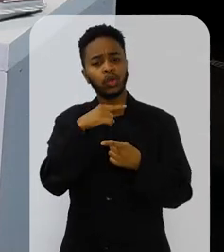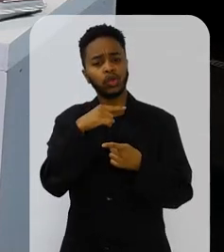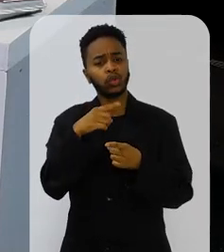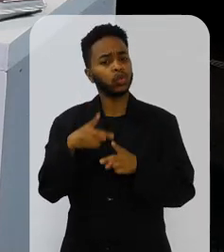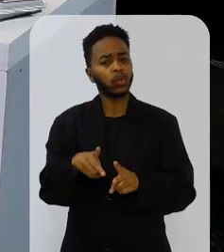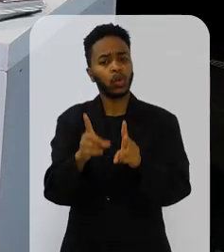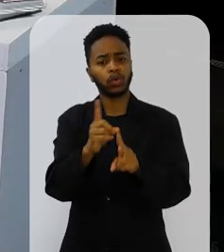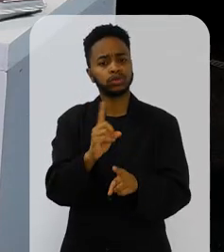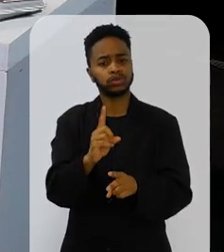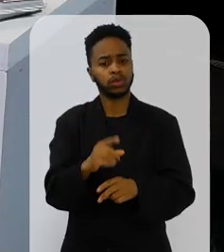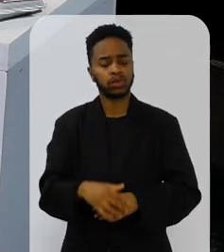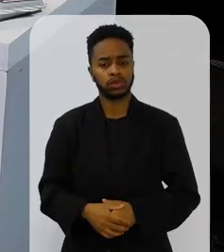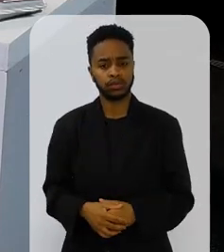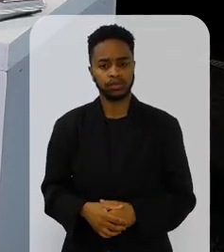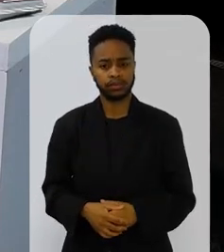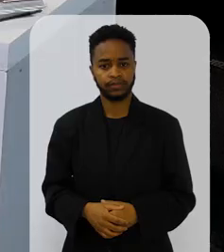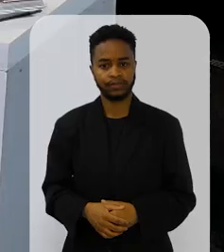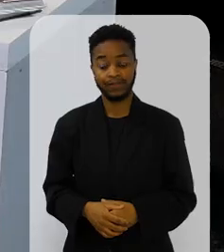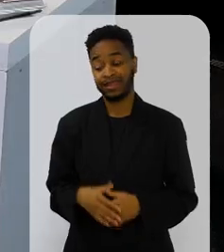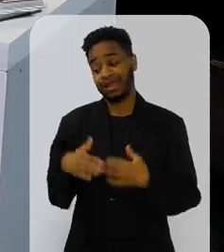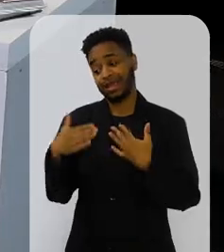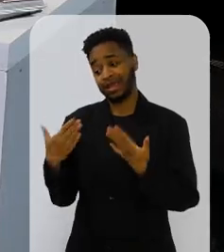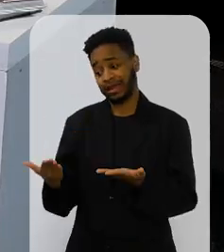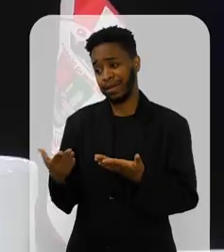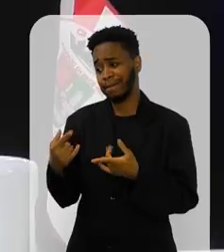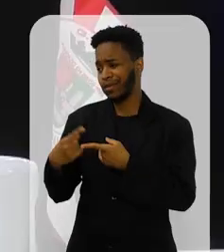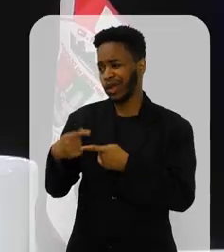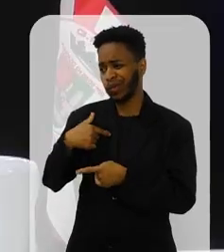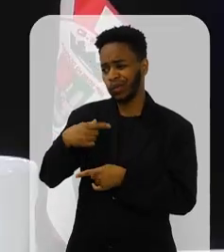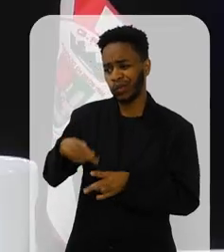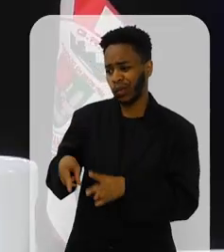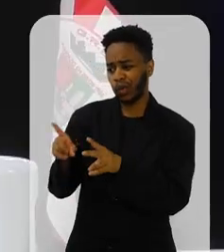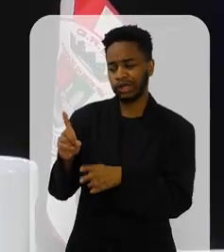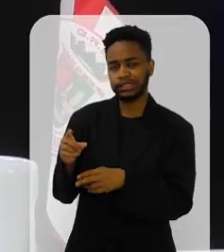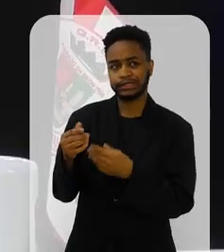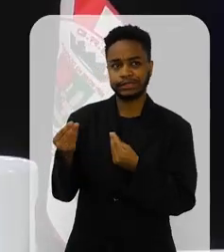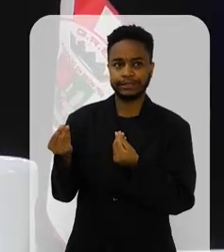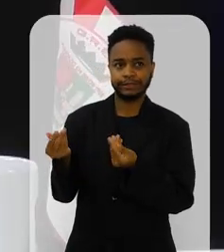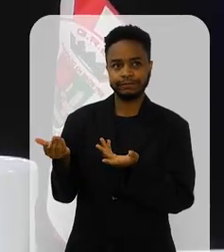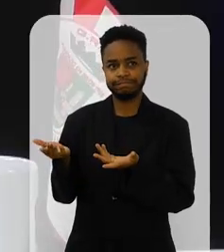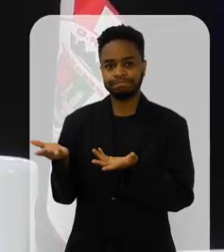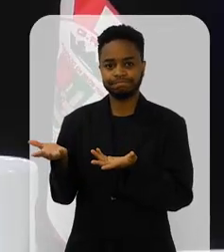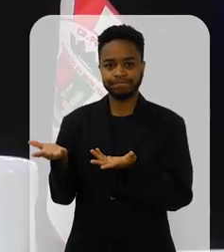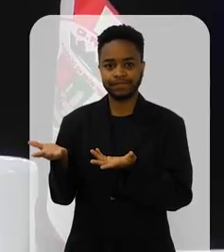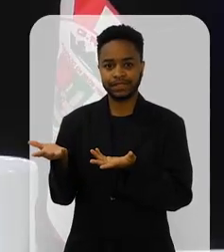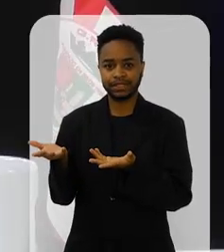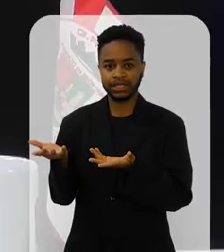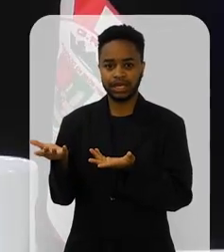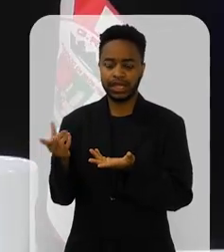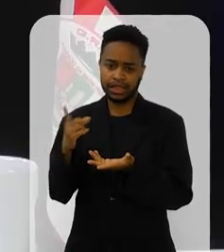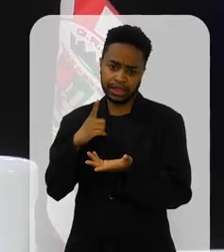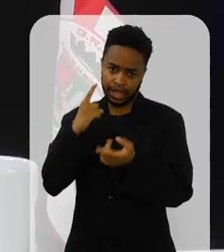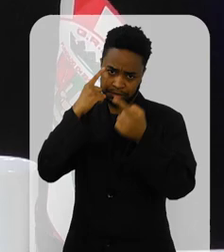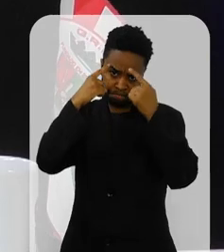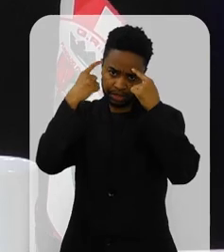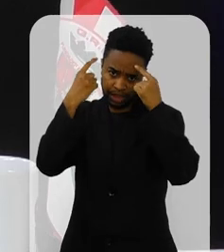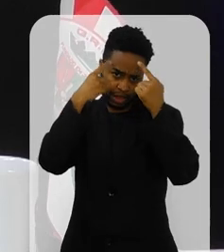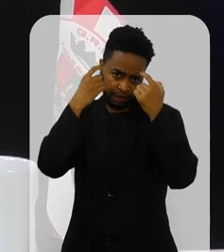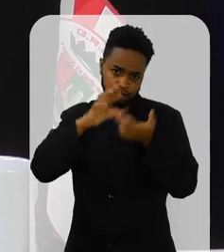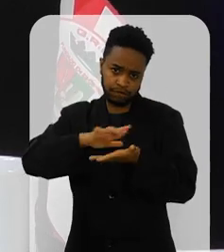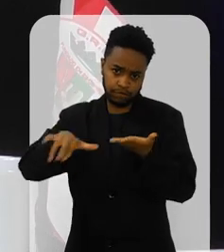não continuou nessa trajetória? Mauro, por que o Bira não continua nessa... Ideias eu